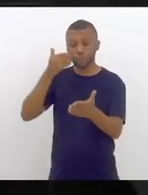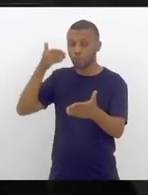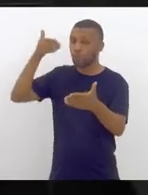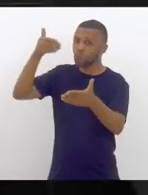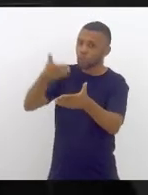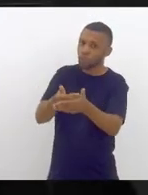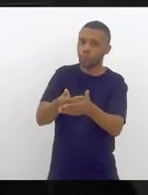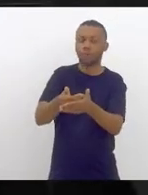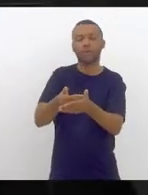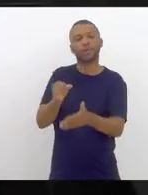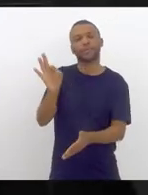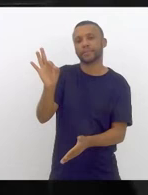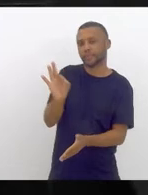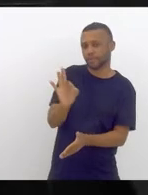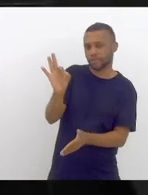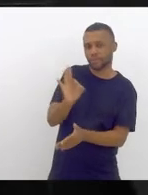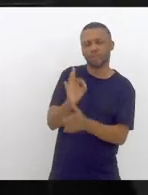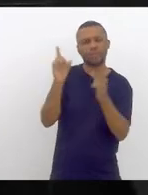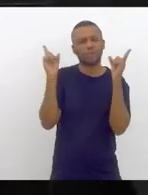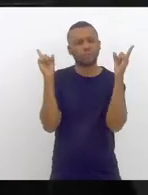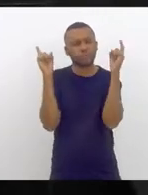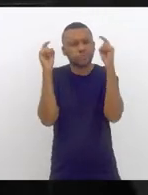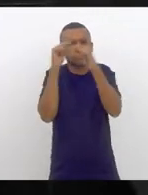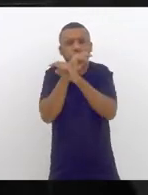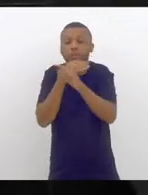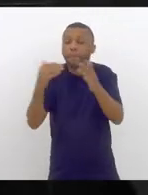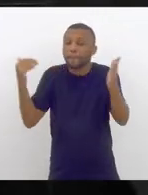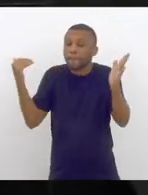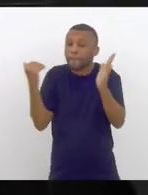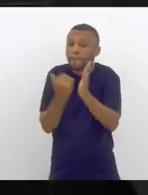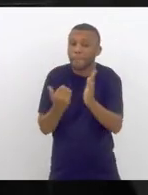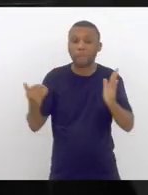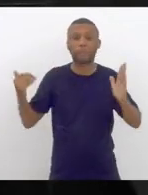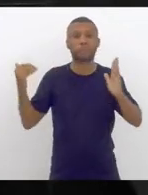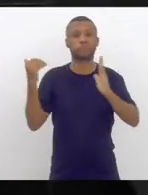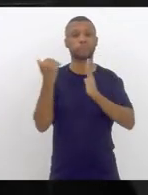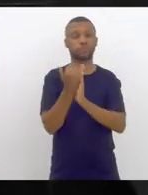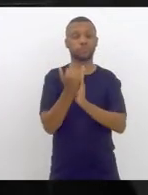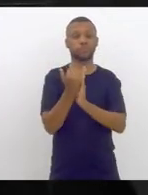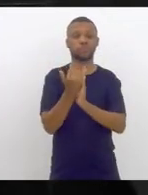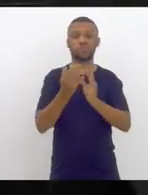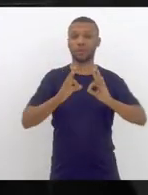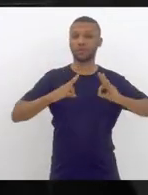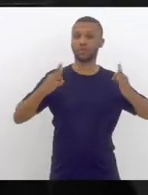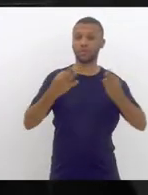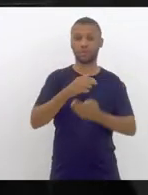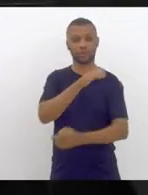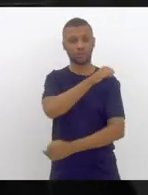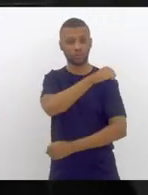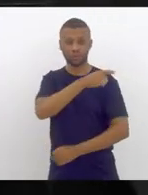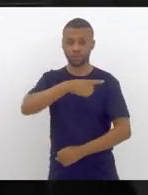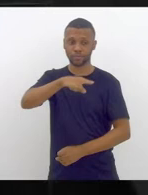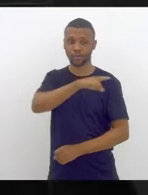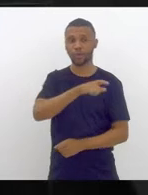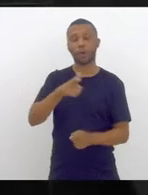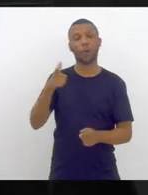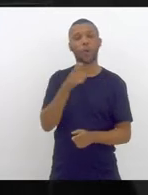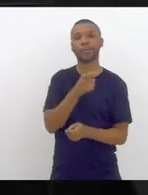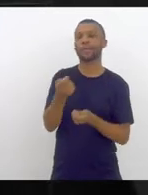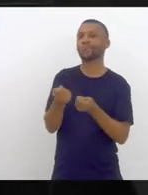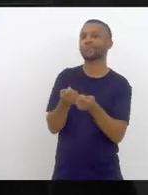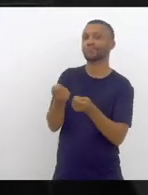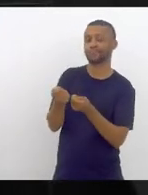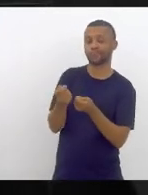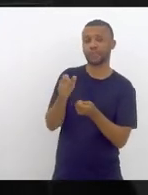da taria sem dificuldade ainda maior para as famílias do Rio de Janeiro arcar com as despesas deixe bem